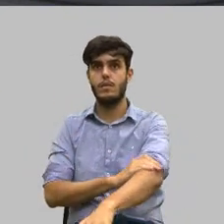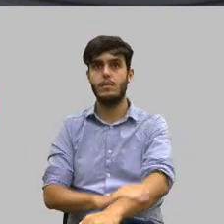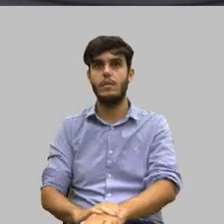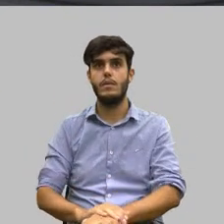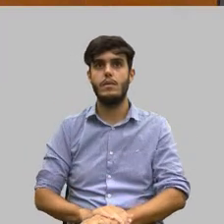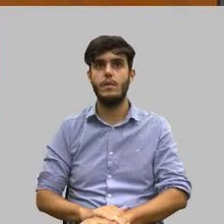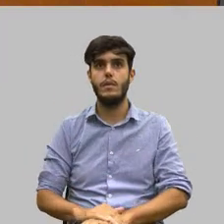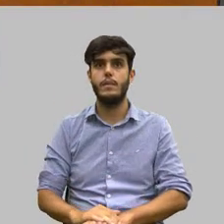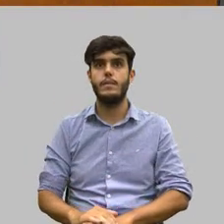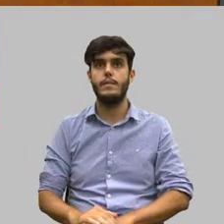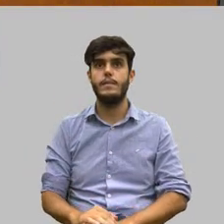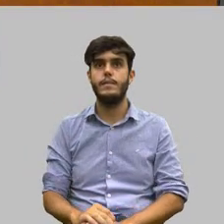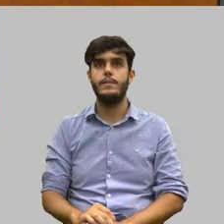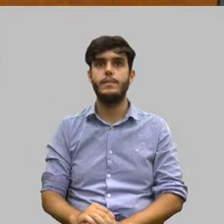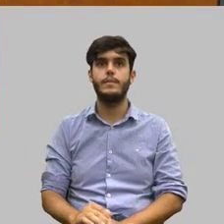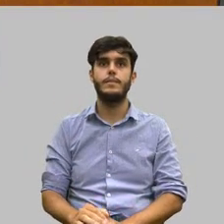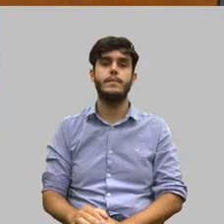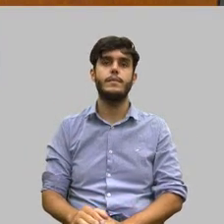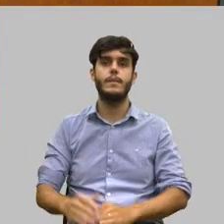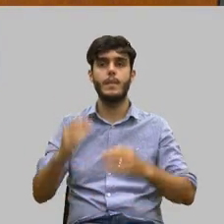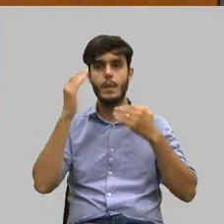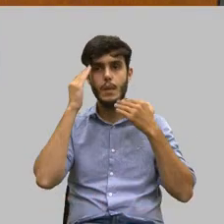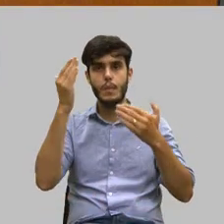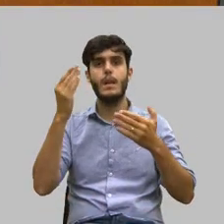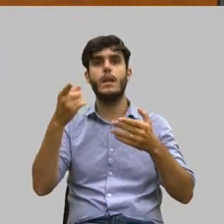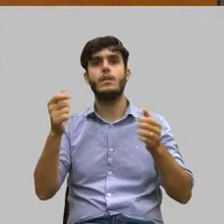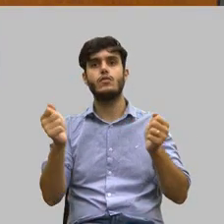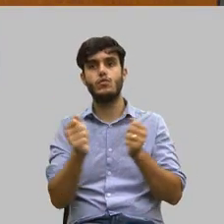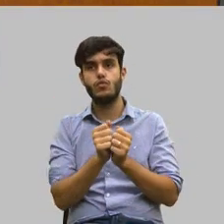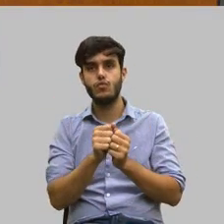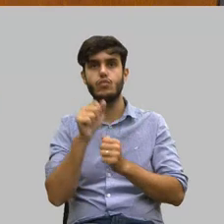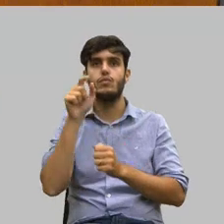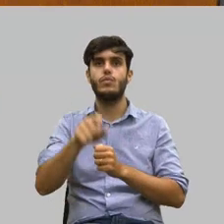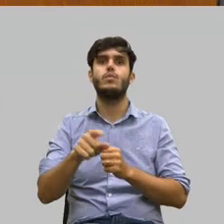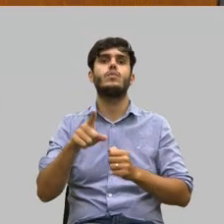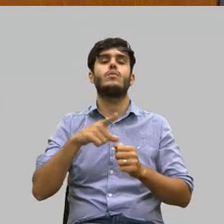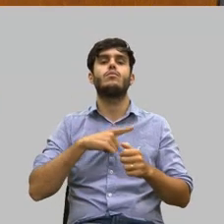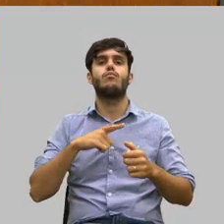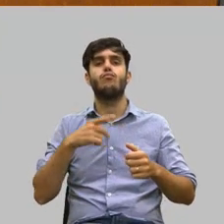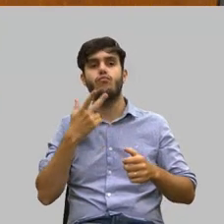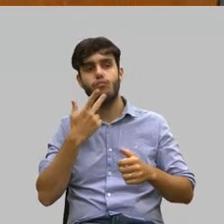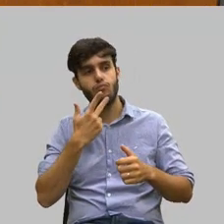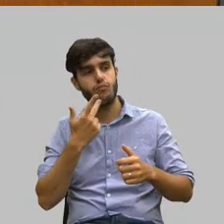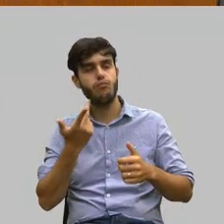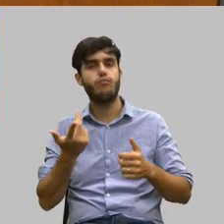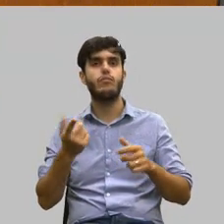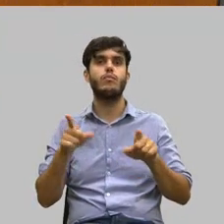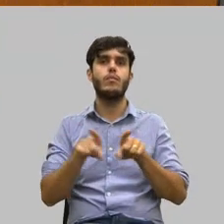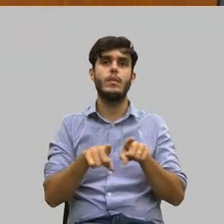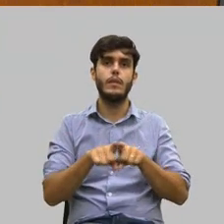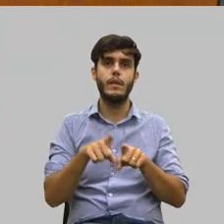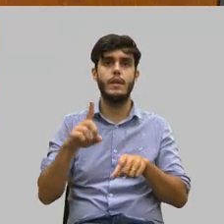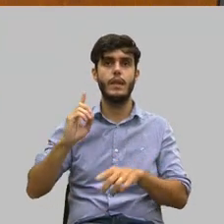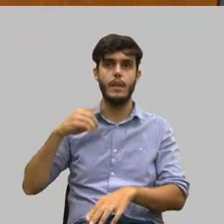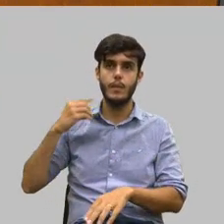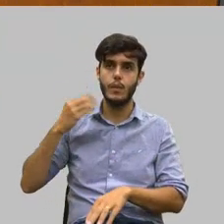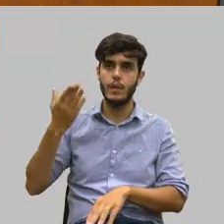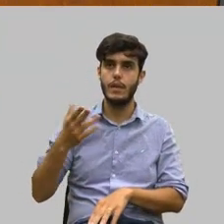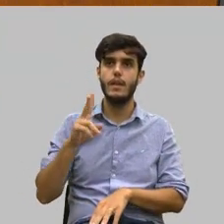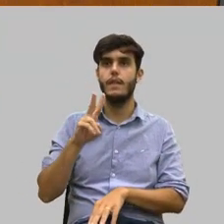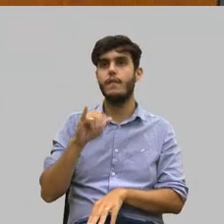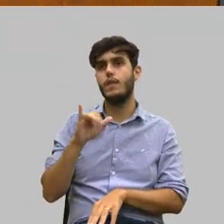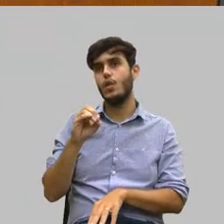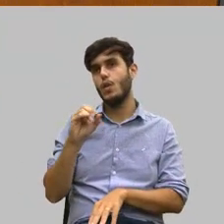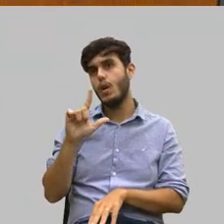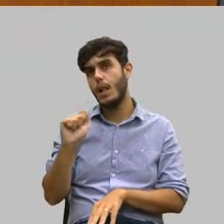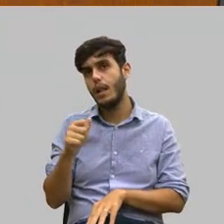agradecemos as contribuições aqui dadas indago ao Deputado laviola se deseja